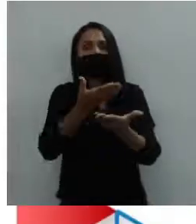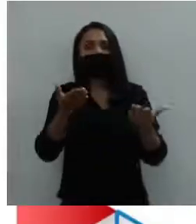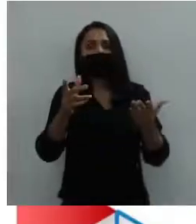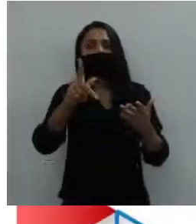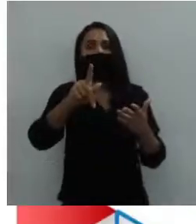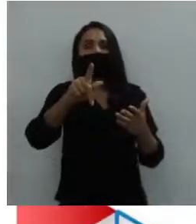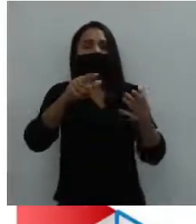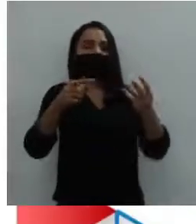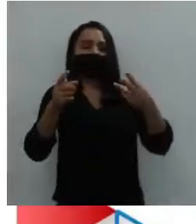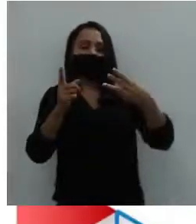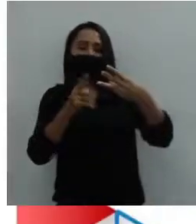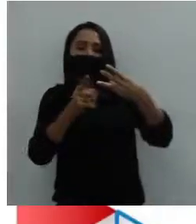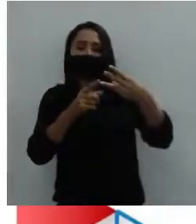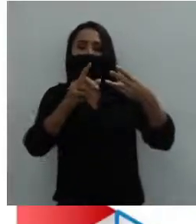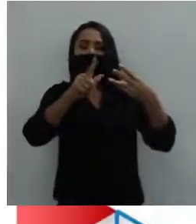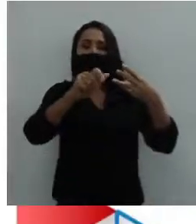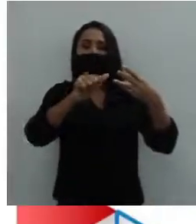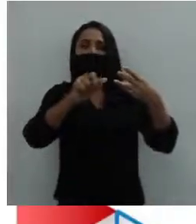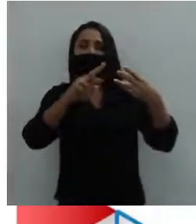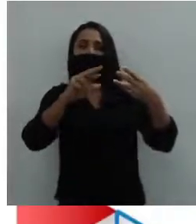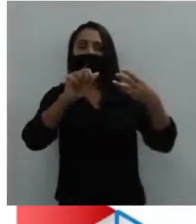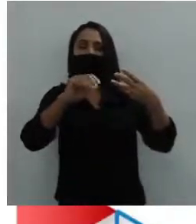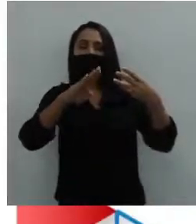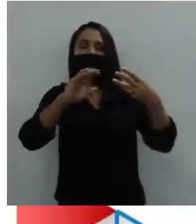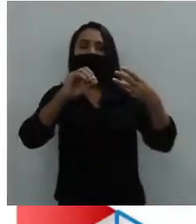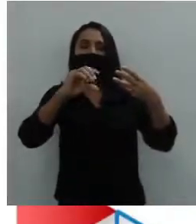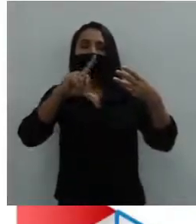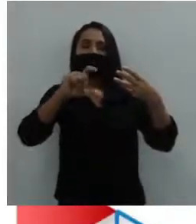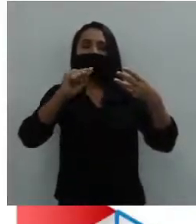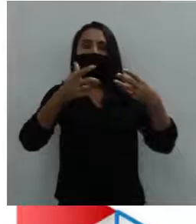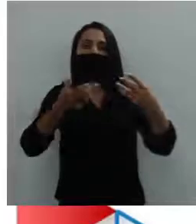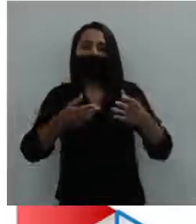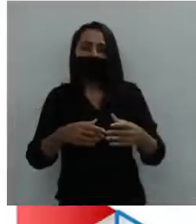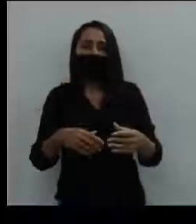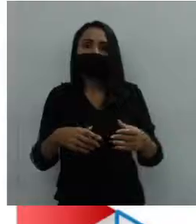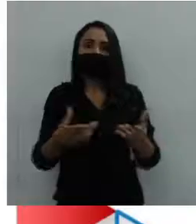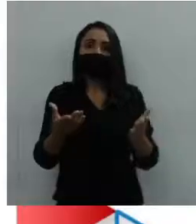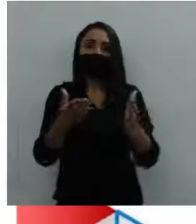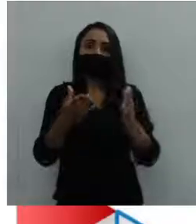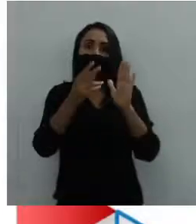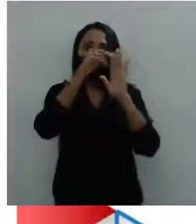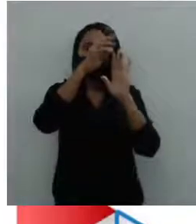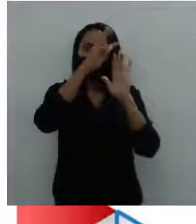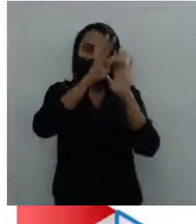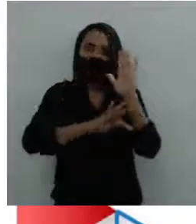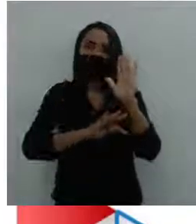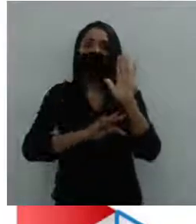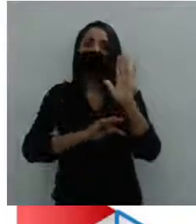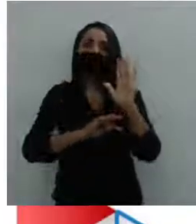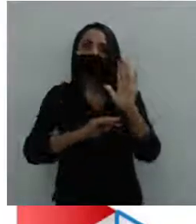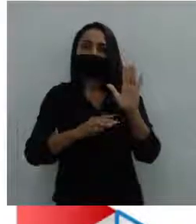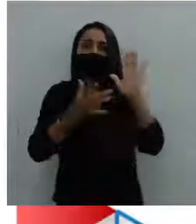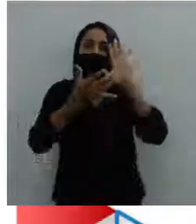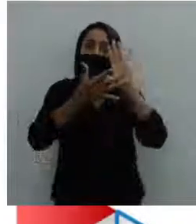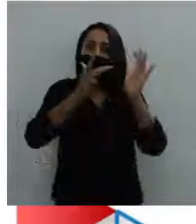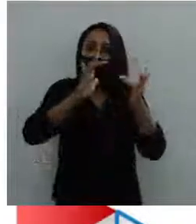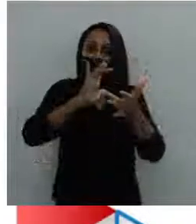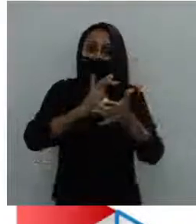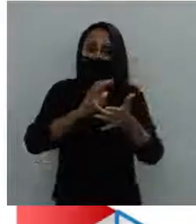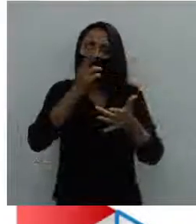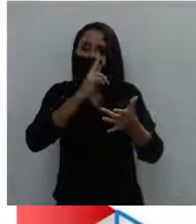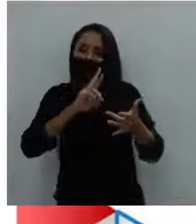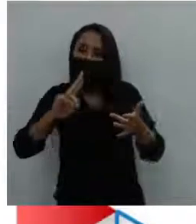que eu falei, que é um texto de teor, caráter bíblico. Olha aí, Jesus de Nazaré